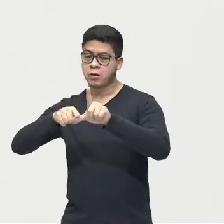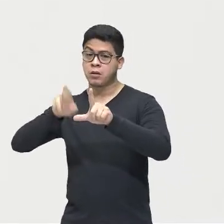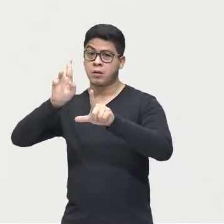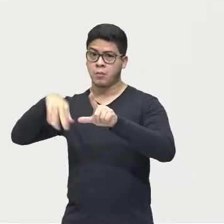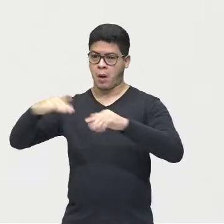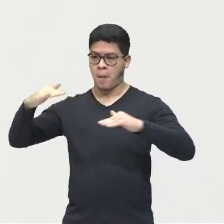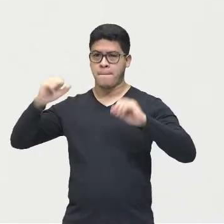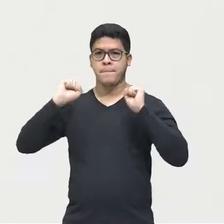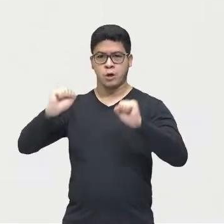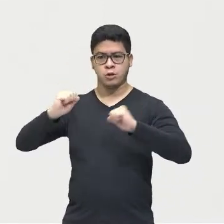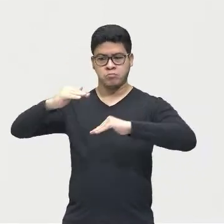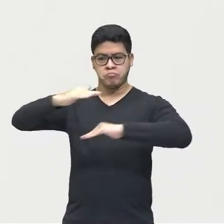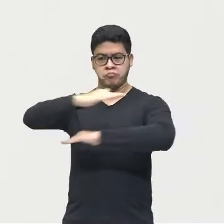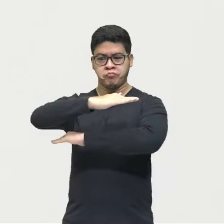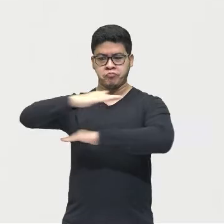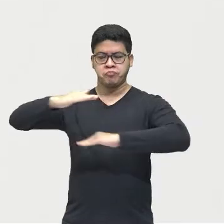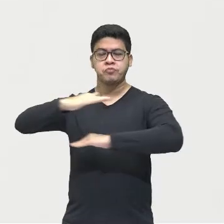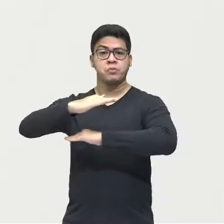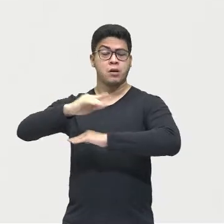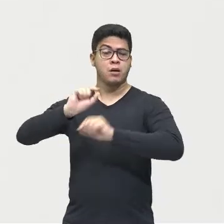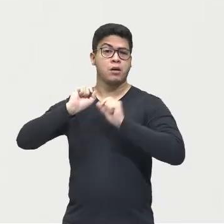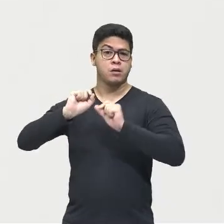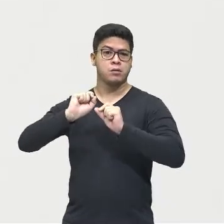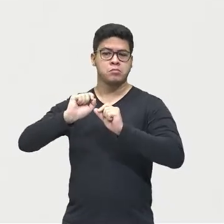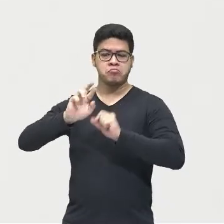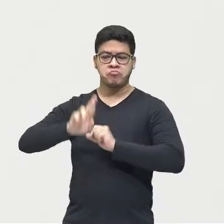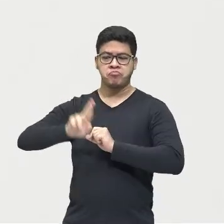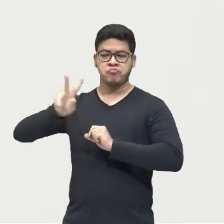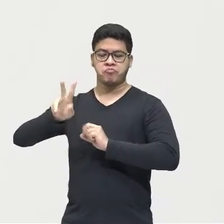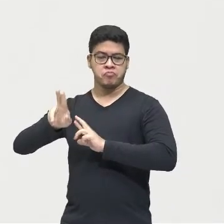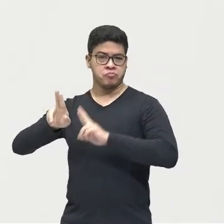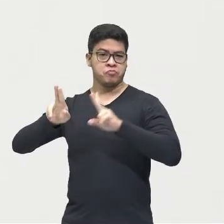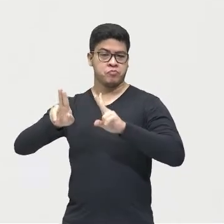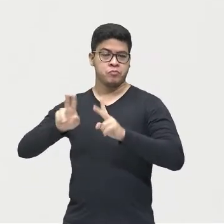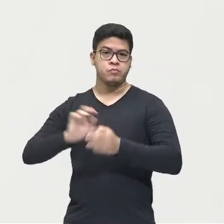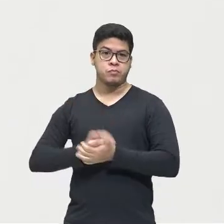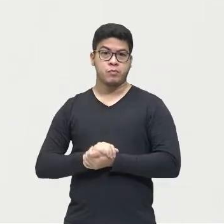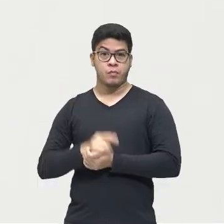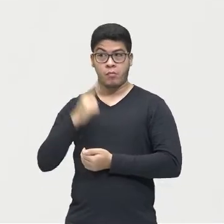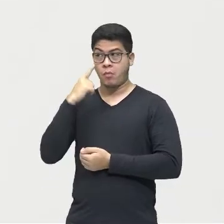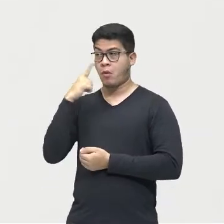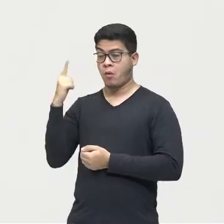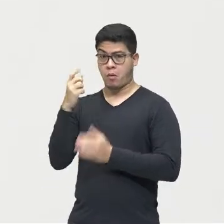paralelos entre si. Então, temos aqui